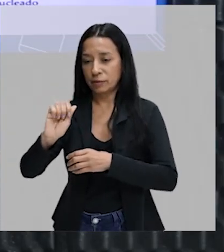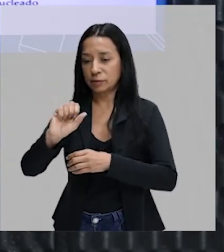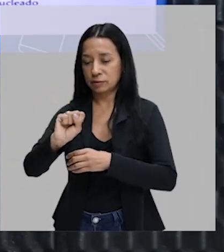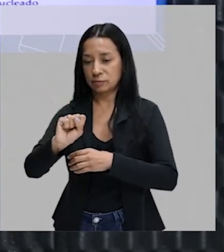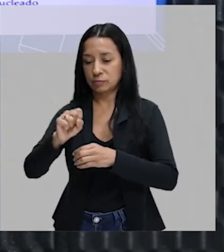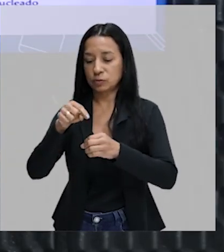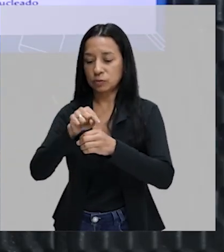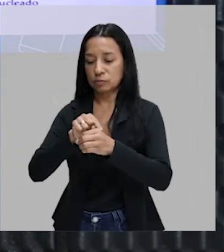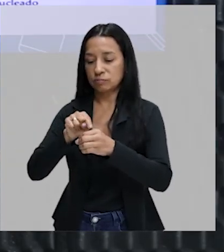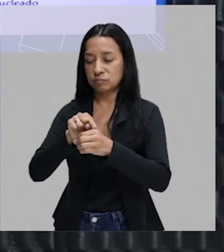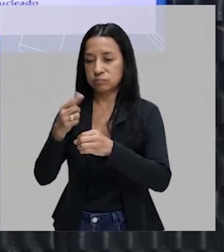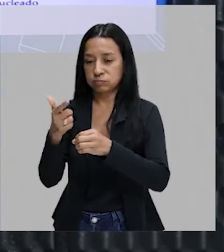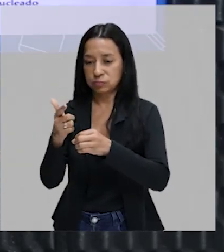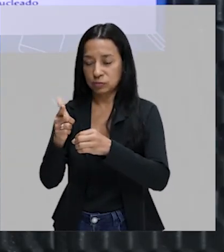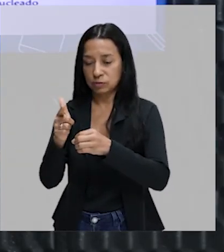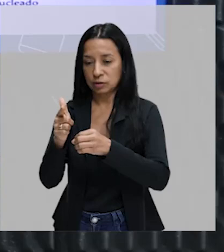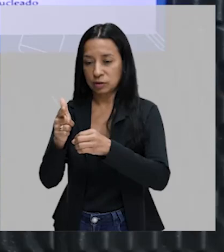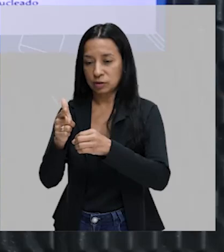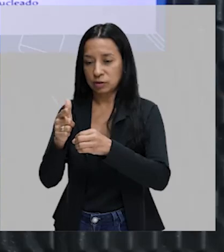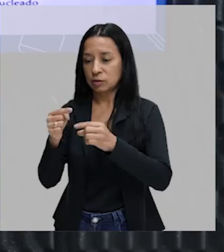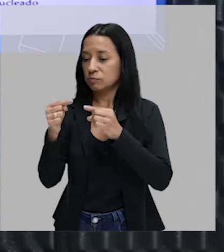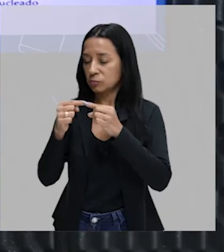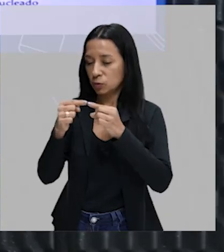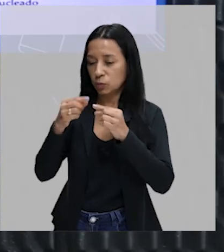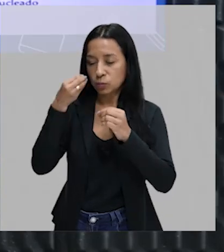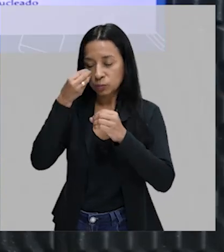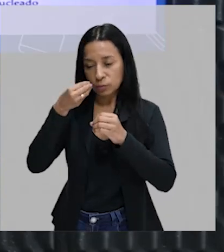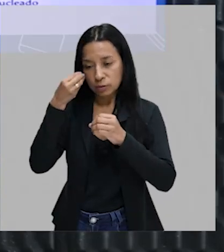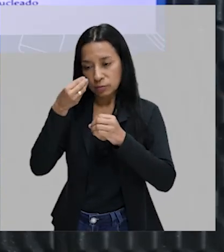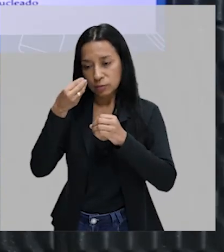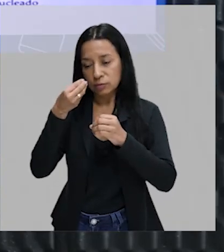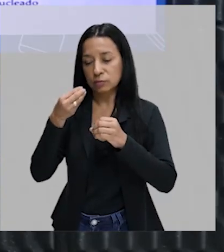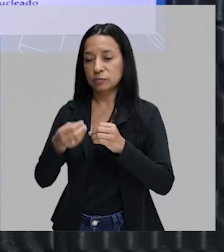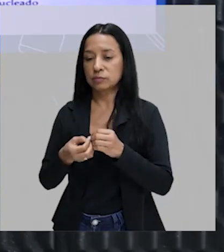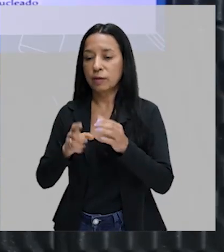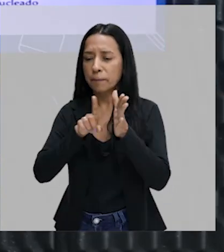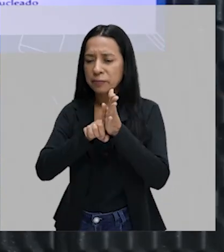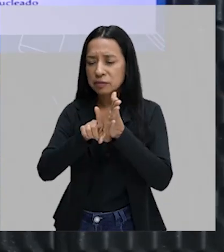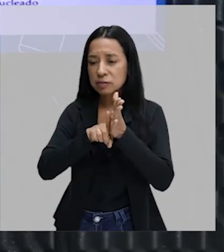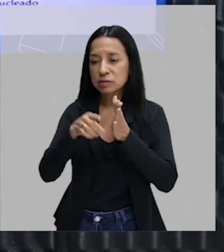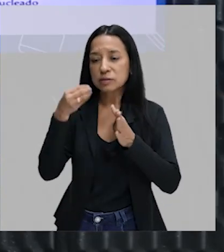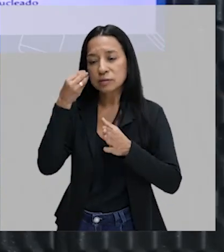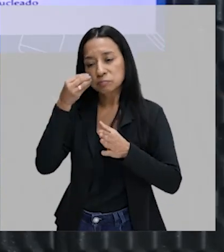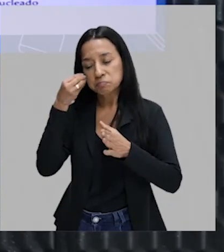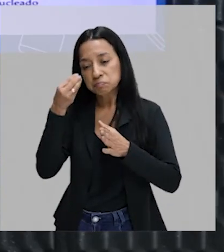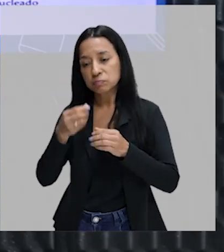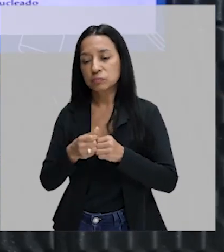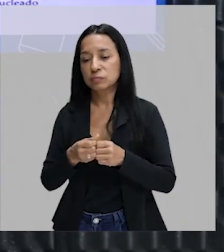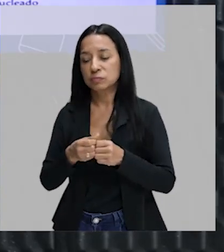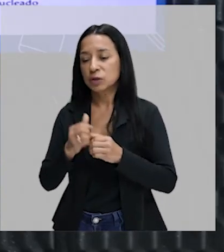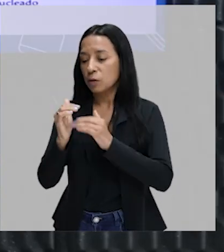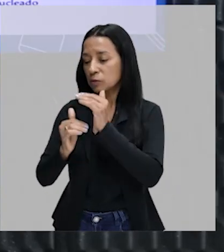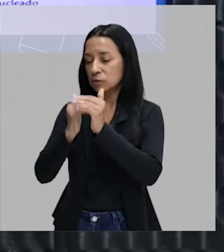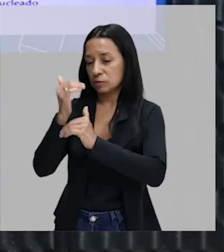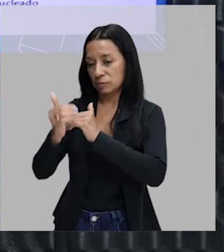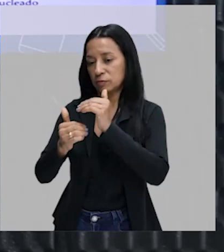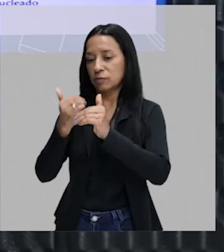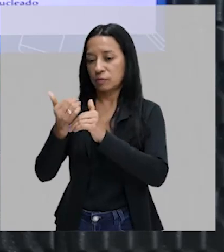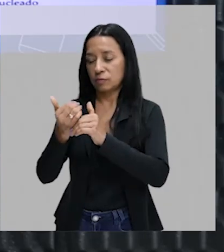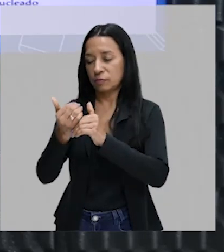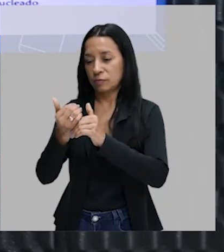núcleo, segundo o experimento que foi feito, mostrou que ela não se desenvolve, ela acaba